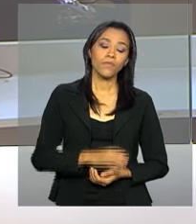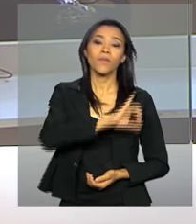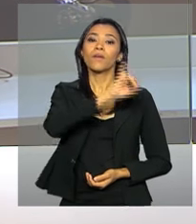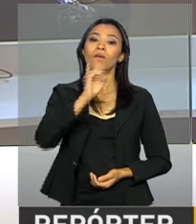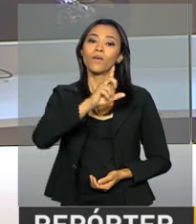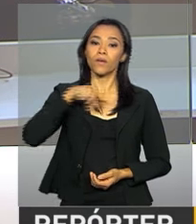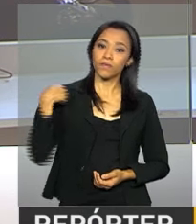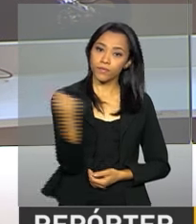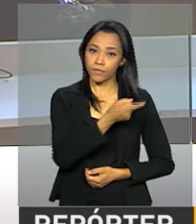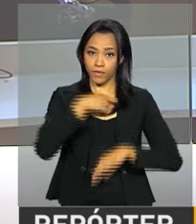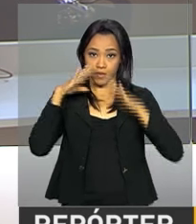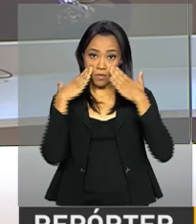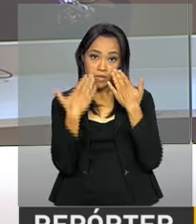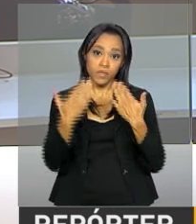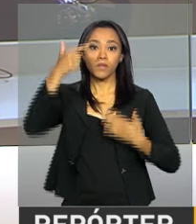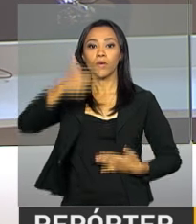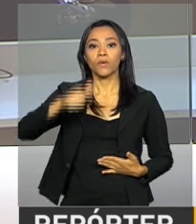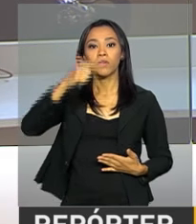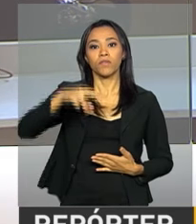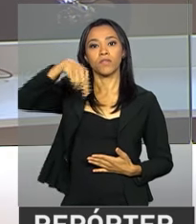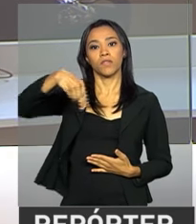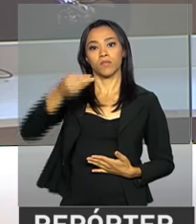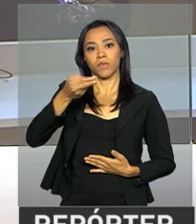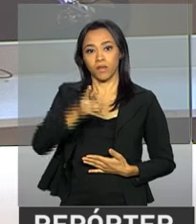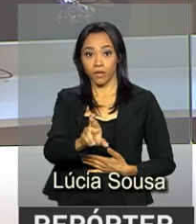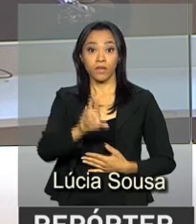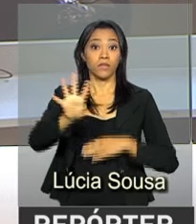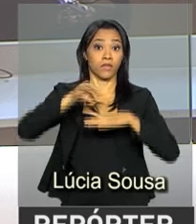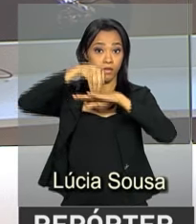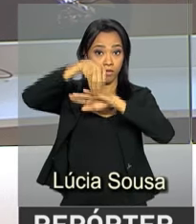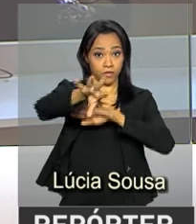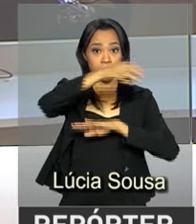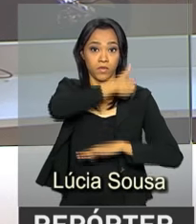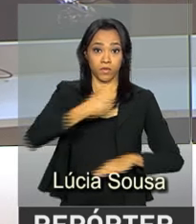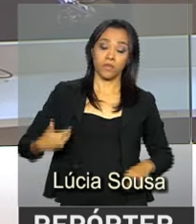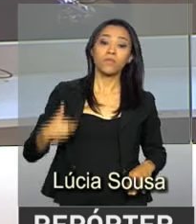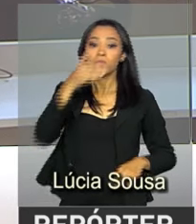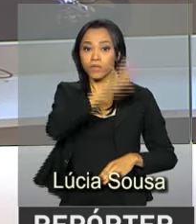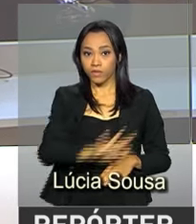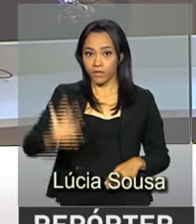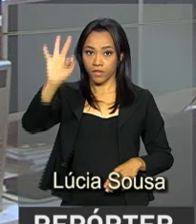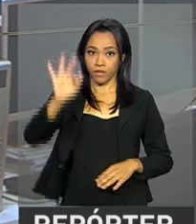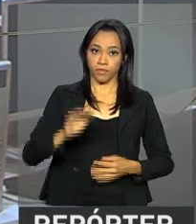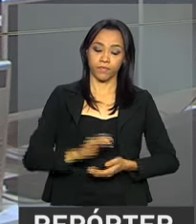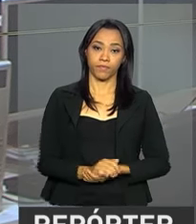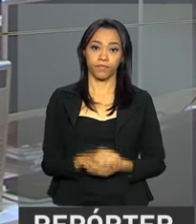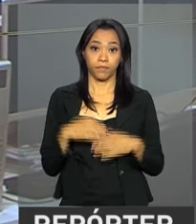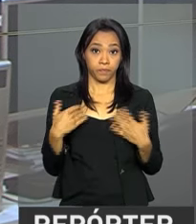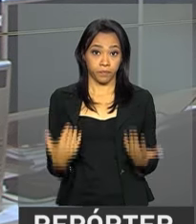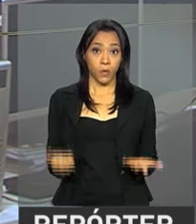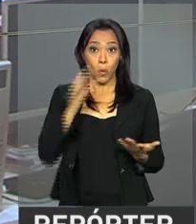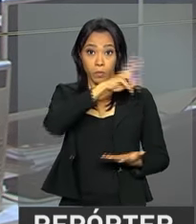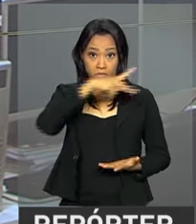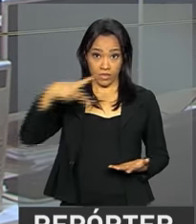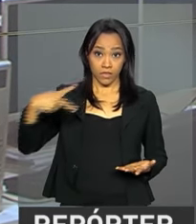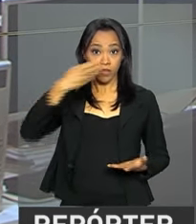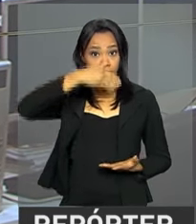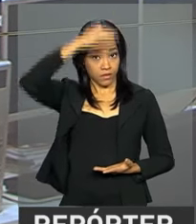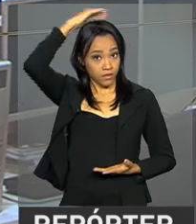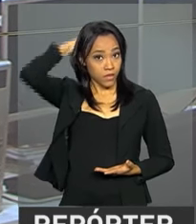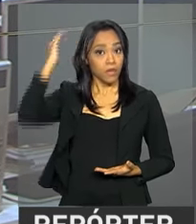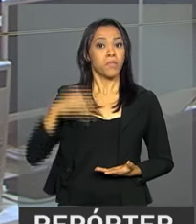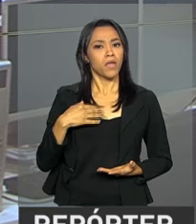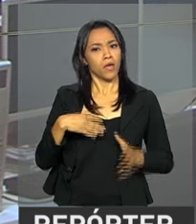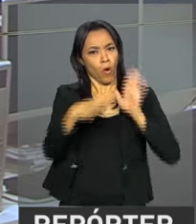Olá estamos de volta com mais uma edição do repórter NBR e as notícias do governo federal o presidente Michel Temer